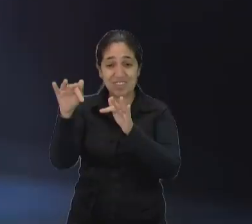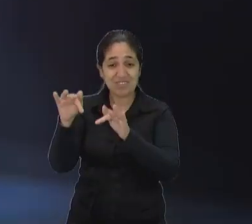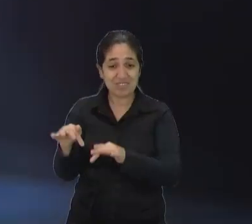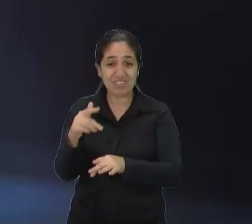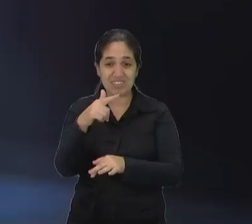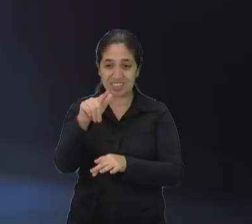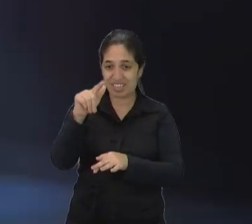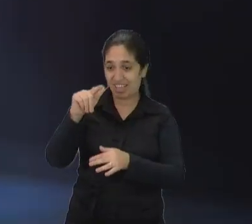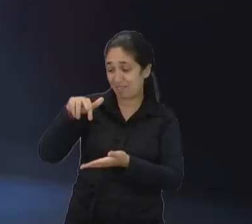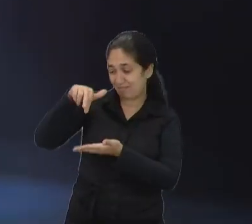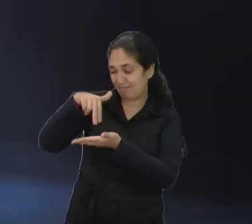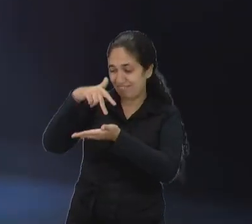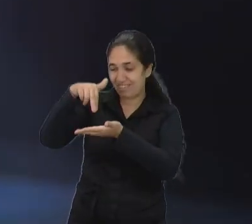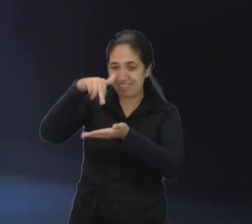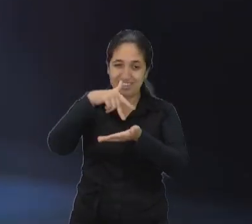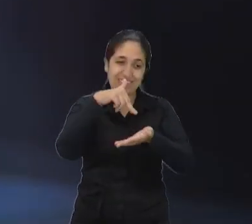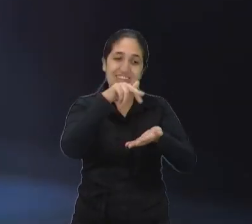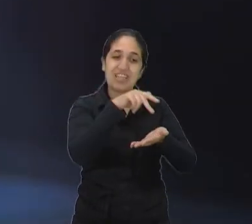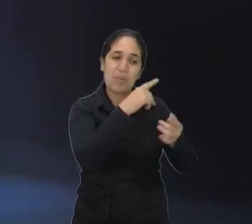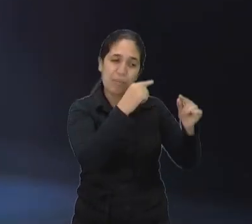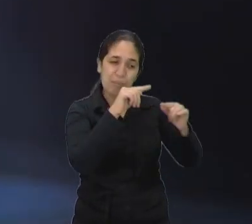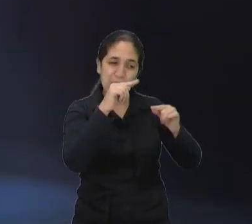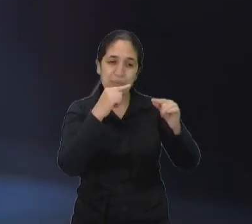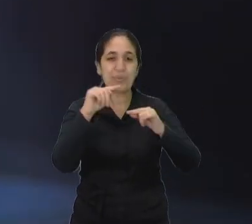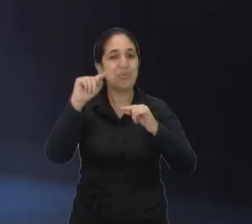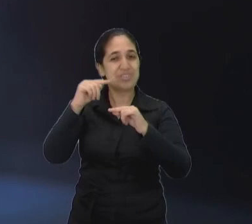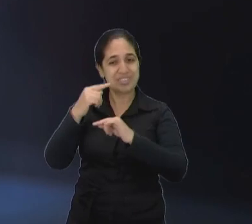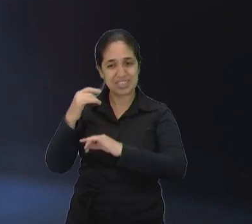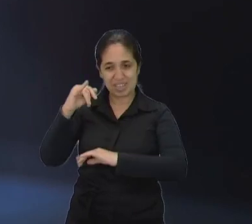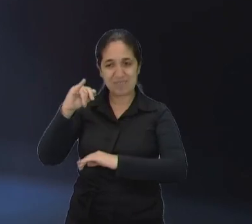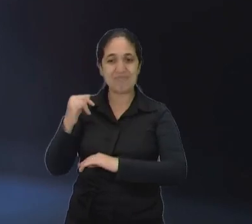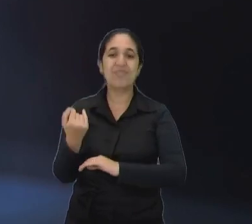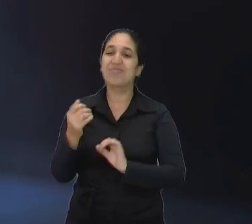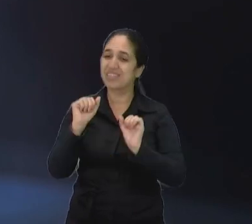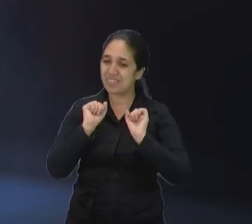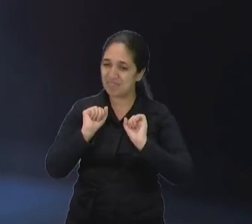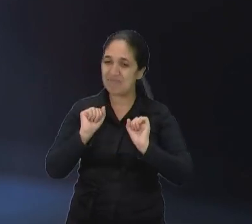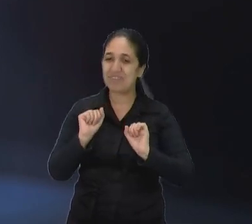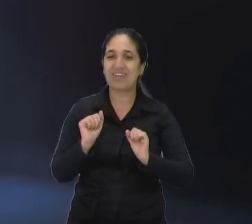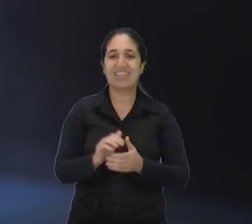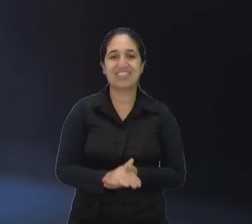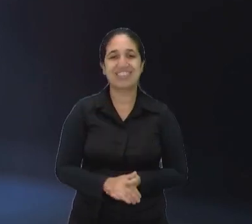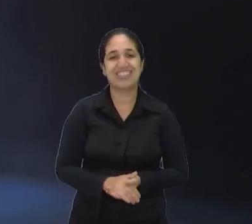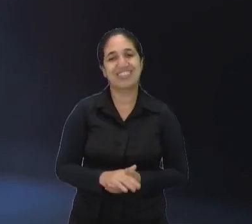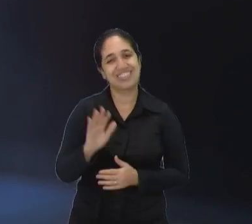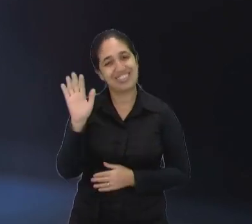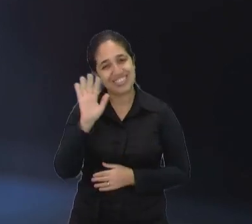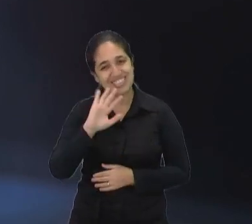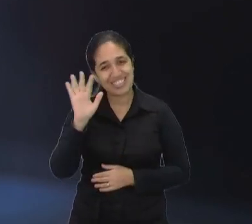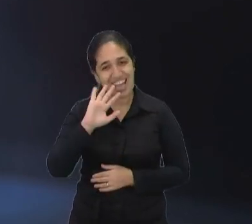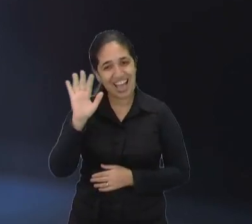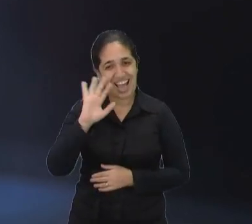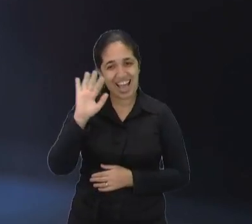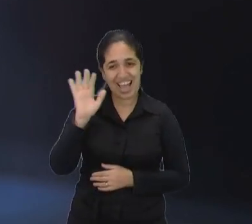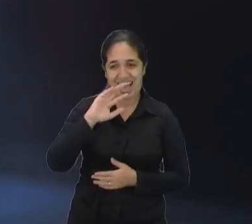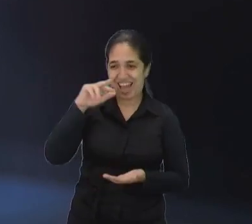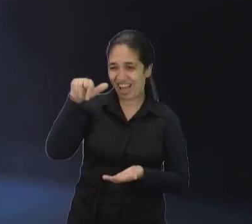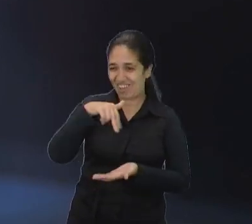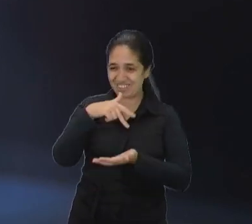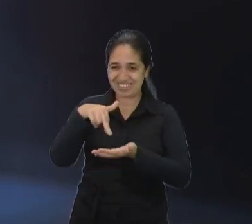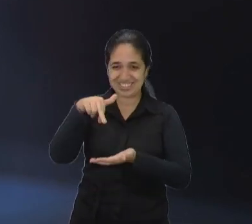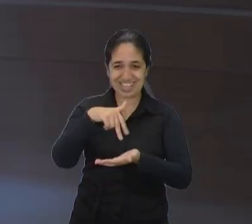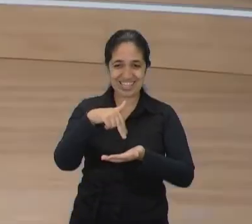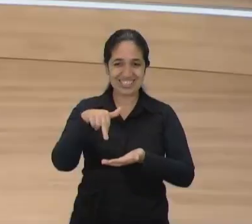quiser colocar um pouquinho da música para aproveitarmos os últimos momentos, está aí. Valeu, galera, e até a próxima. Dancem, dancem